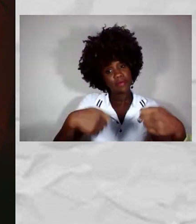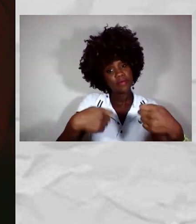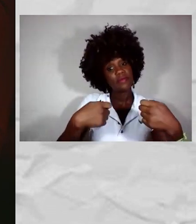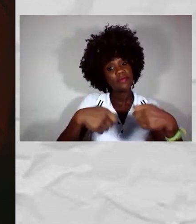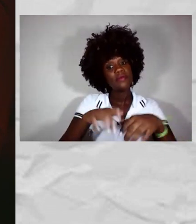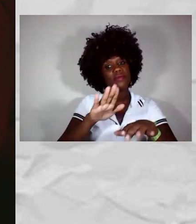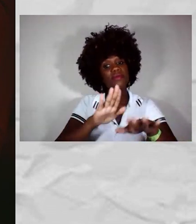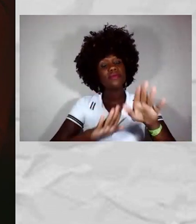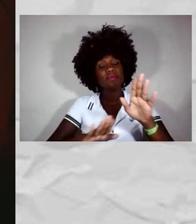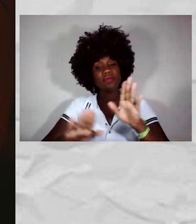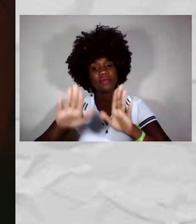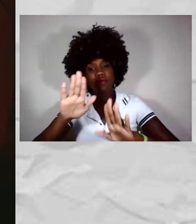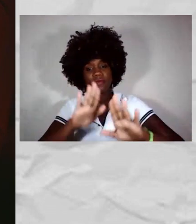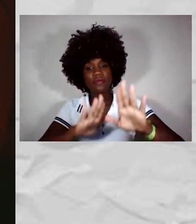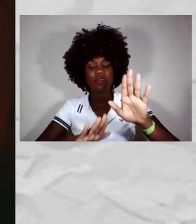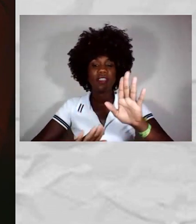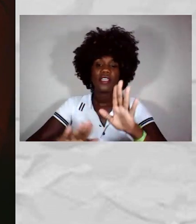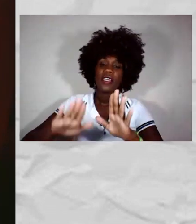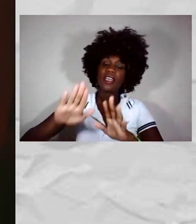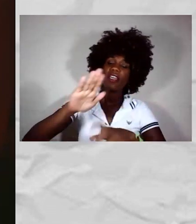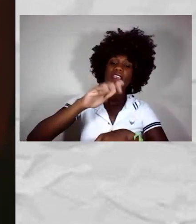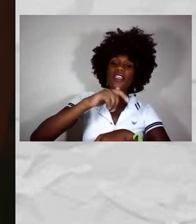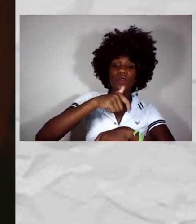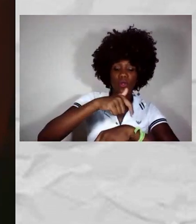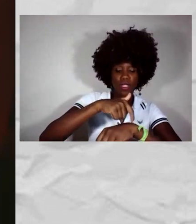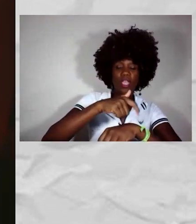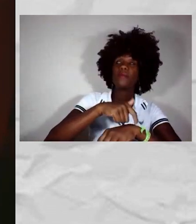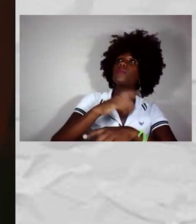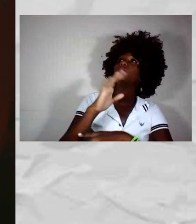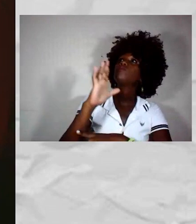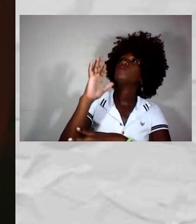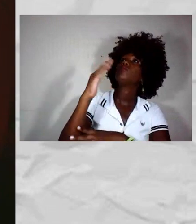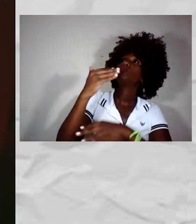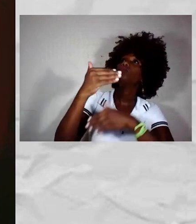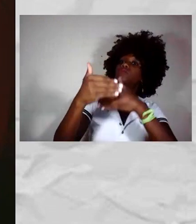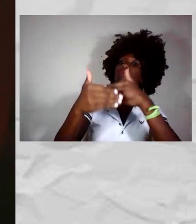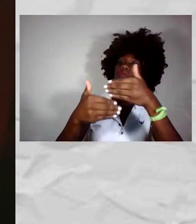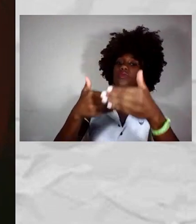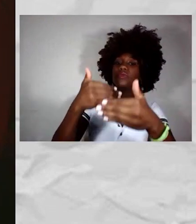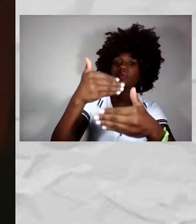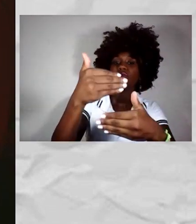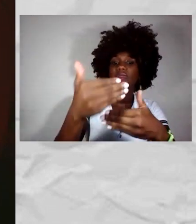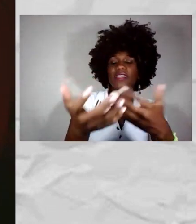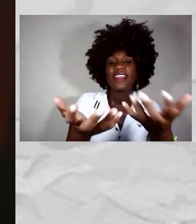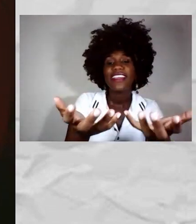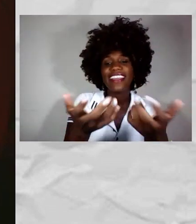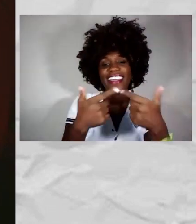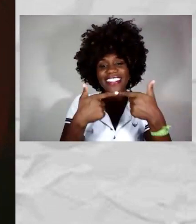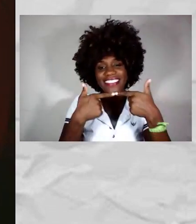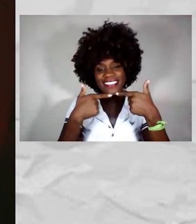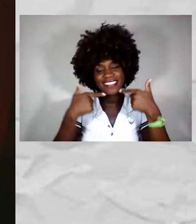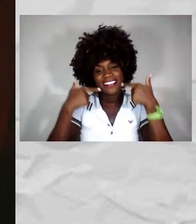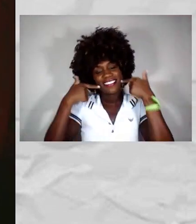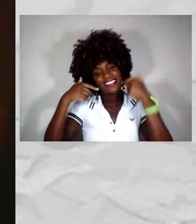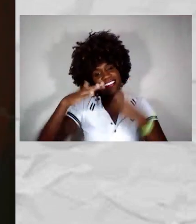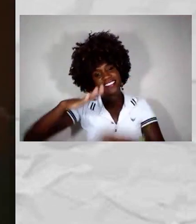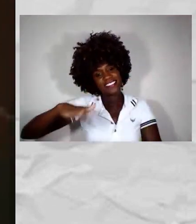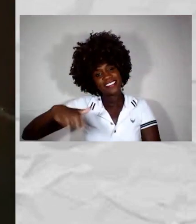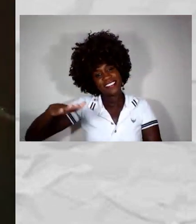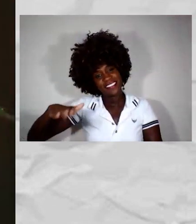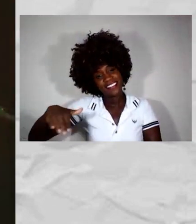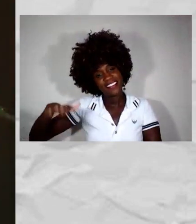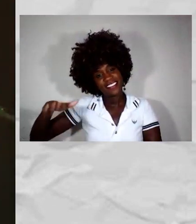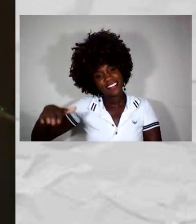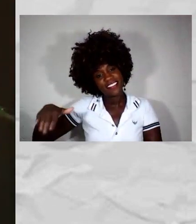cuidar. E o tempo passeia querendo o sorriso de ser criança ao pensar.